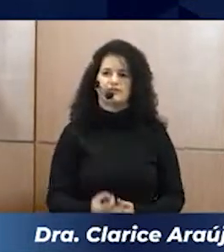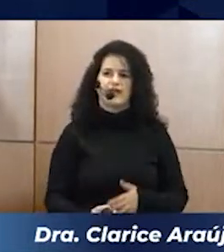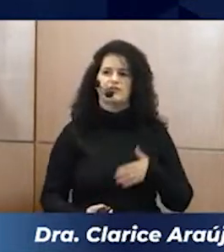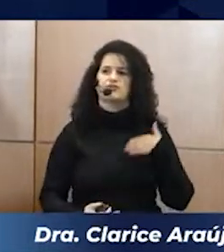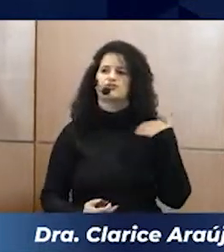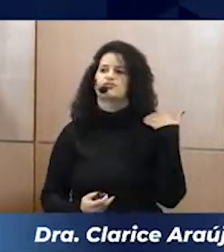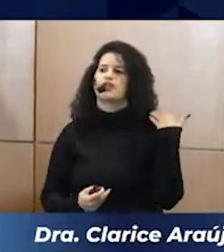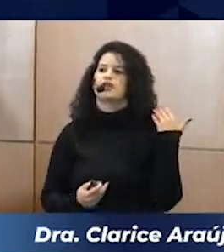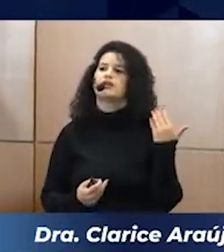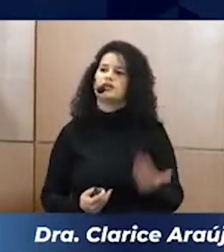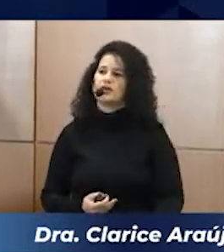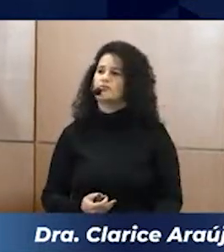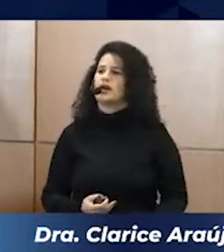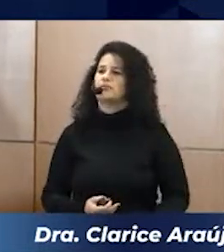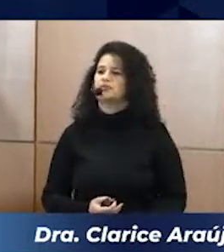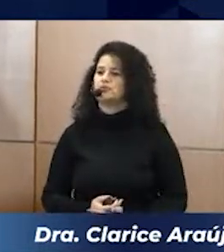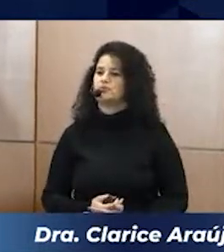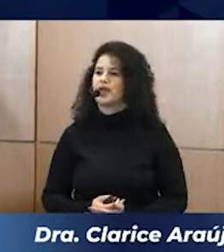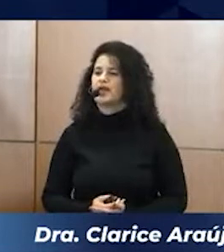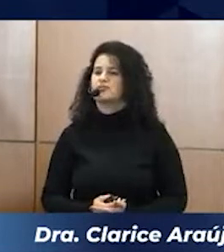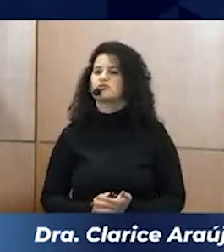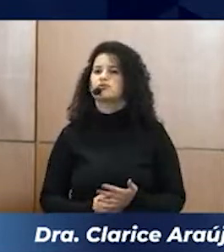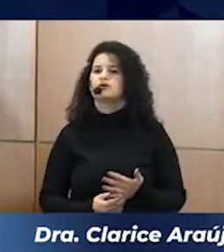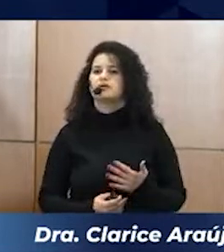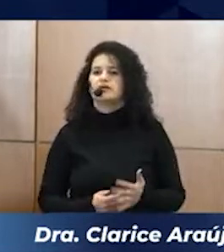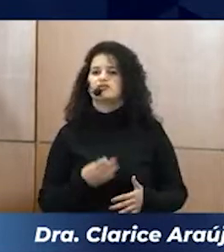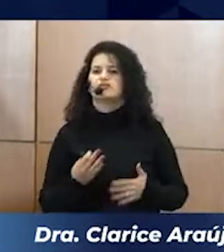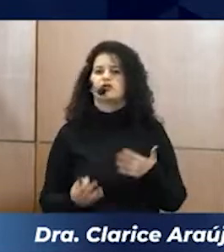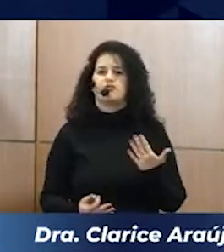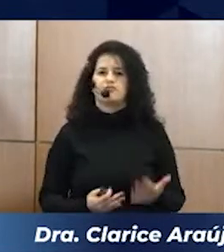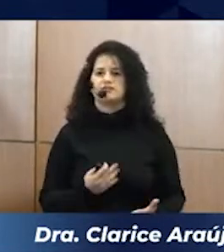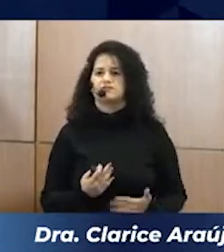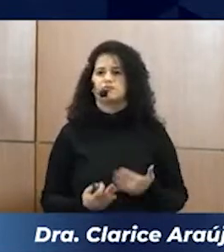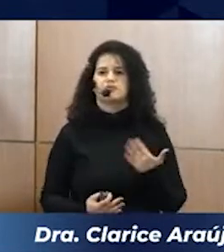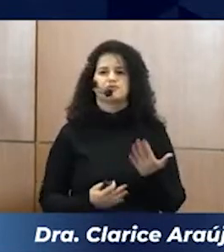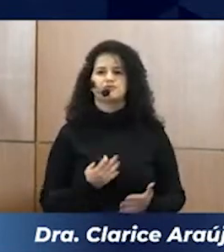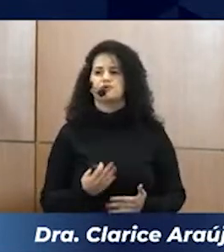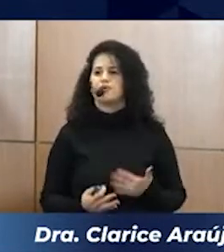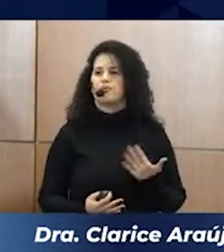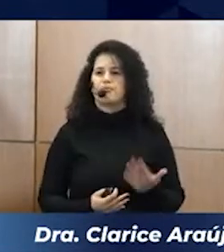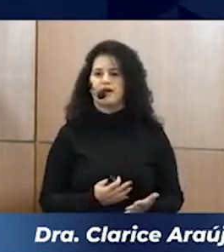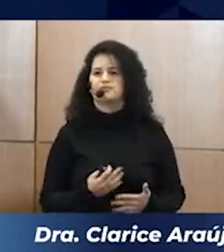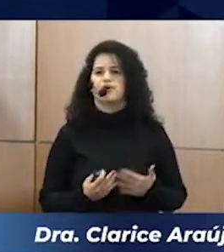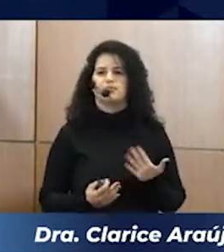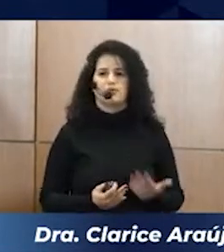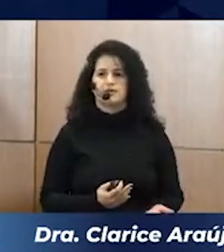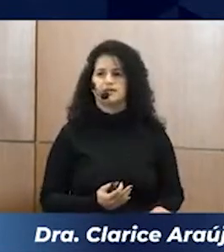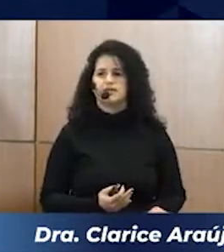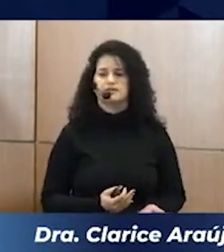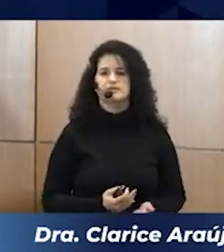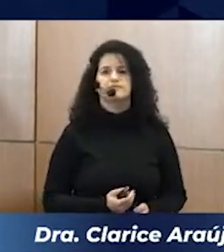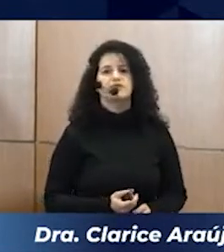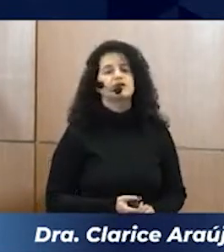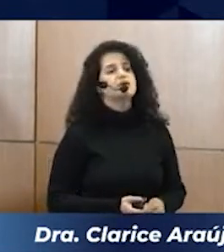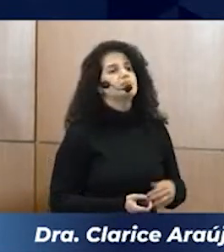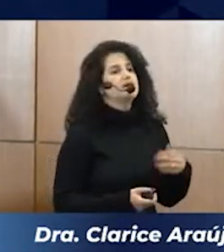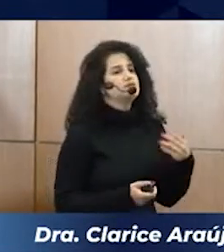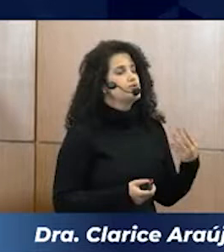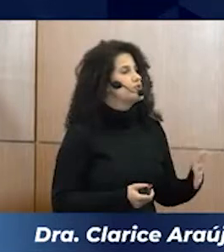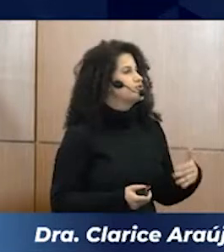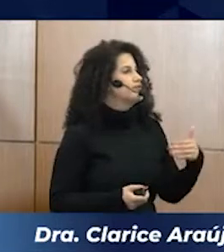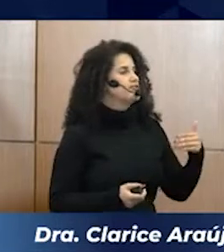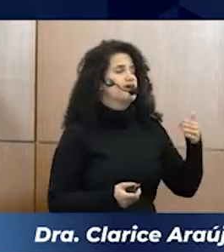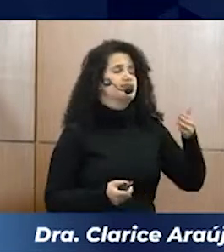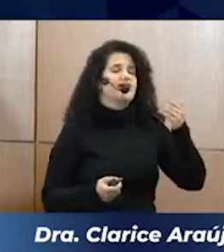gente tem teste, a gente tem encaminhamento para o médico, né, a gente tem conversa com o professor, com pais, com a própria criança.